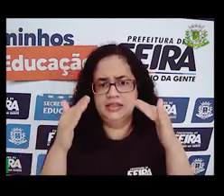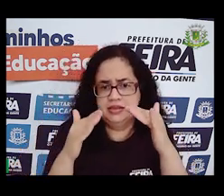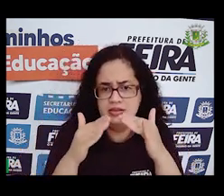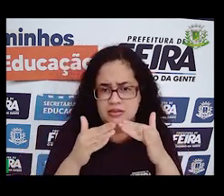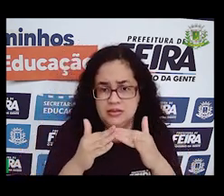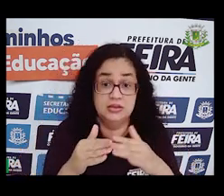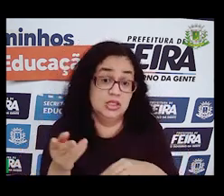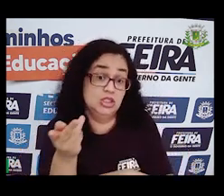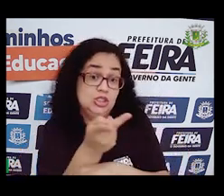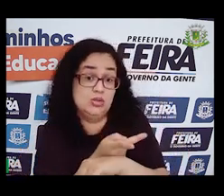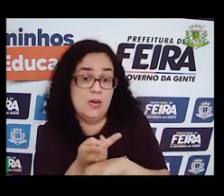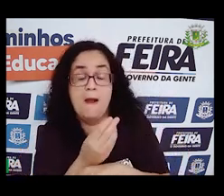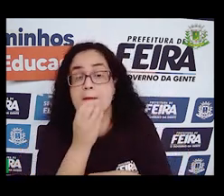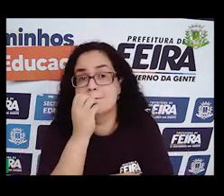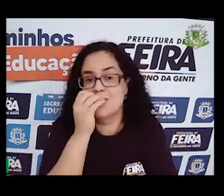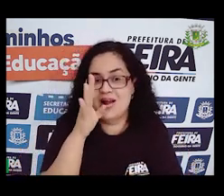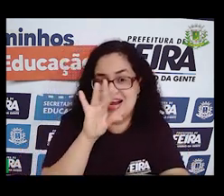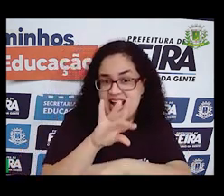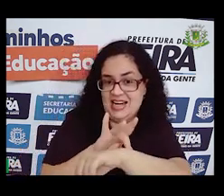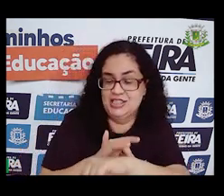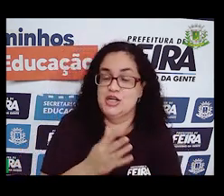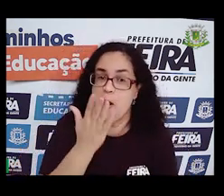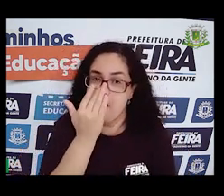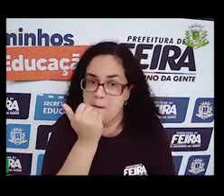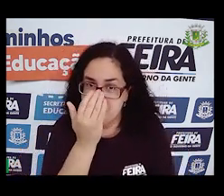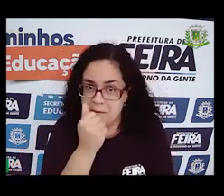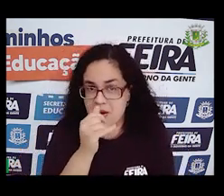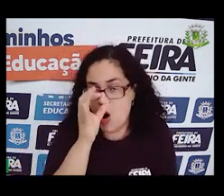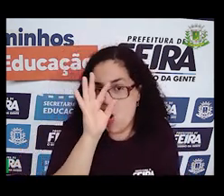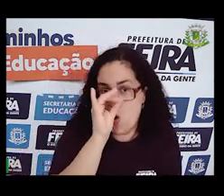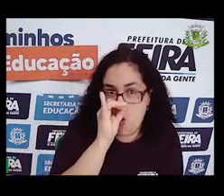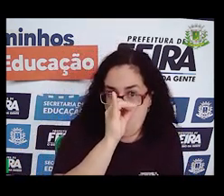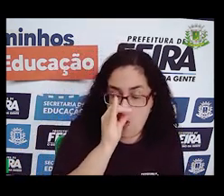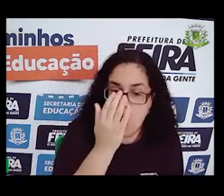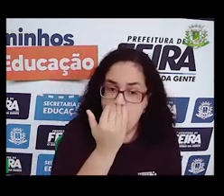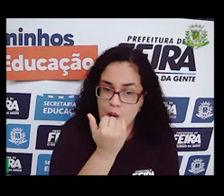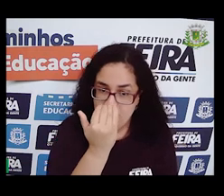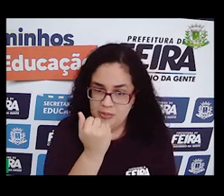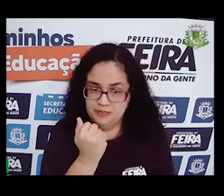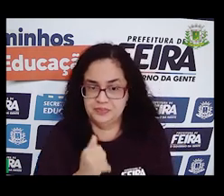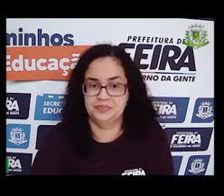casas, em busca de uma boa carne de porco para comer.